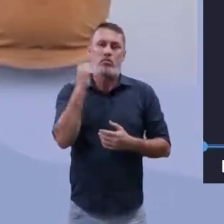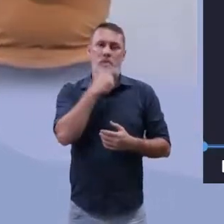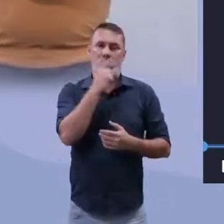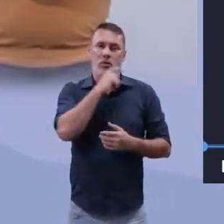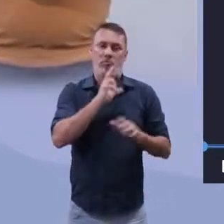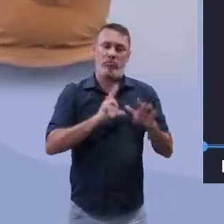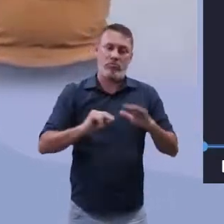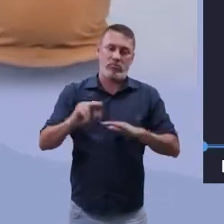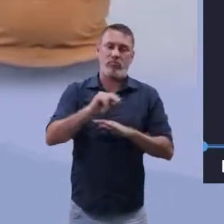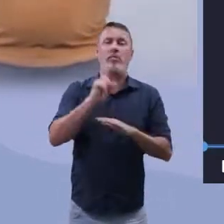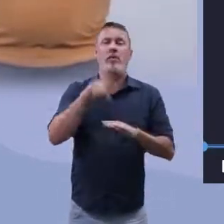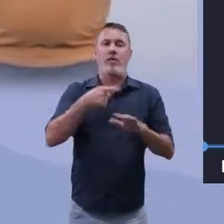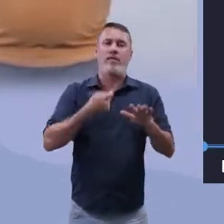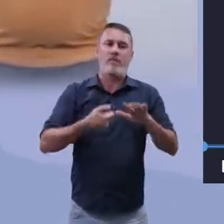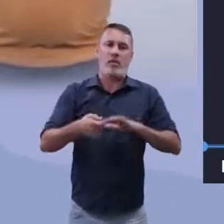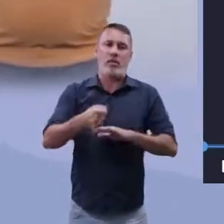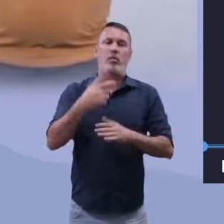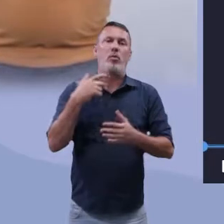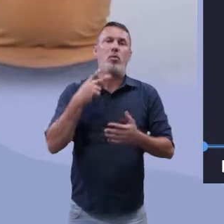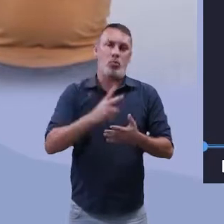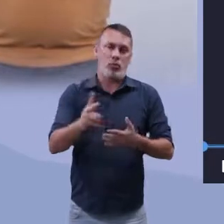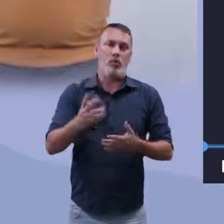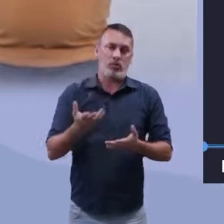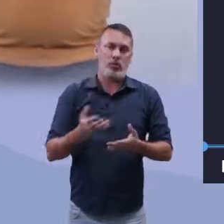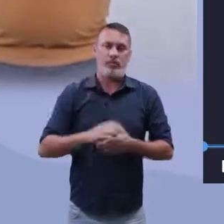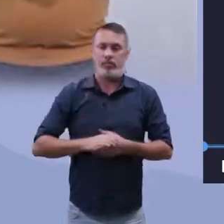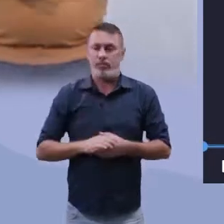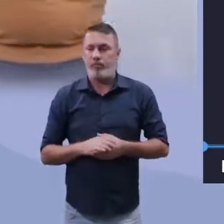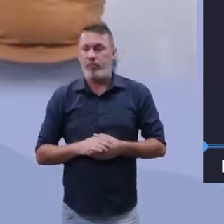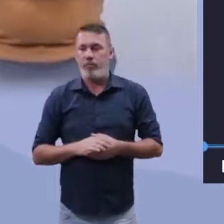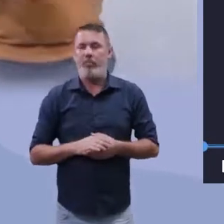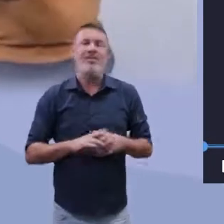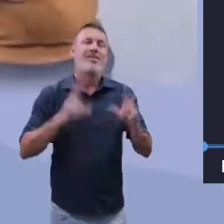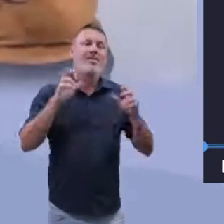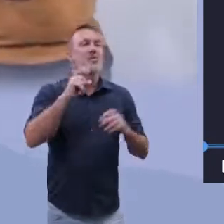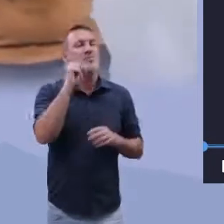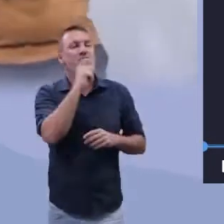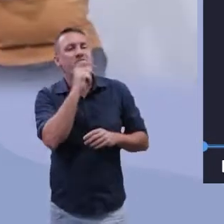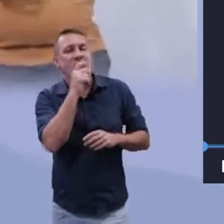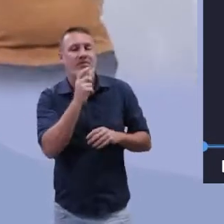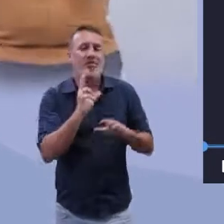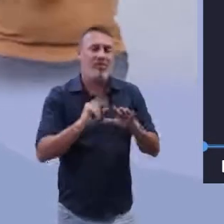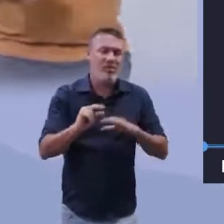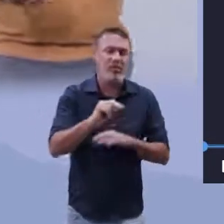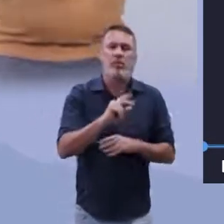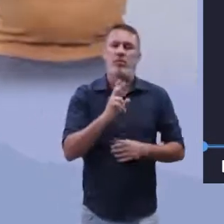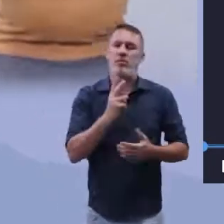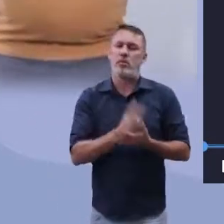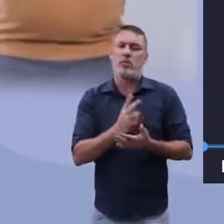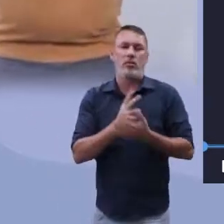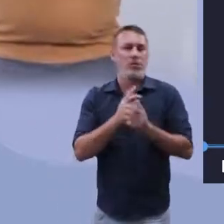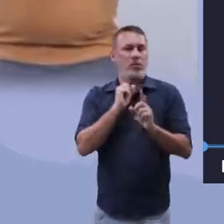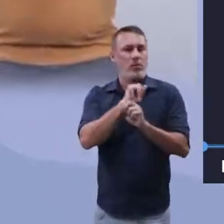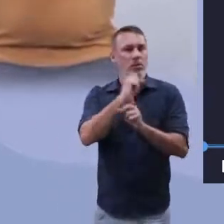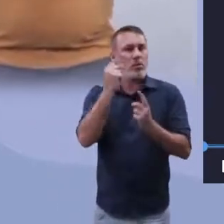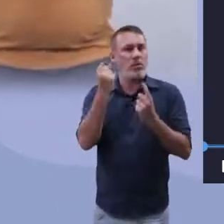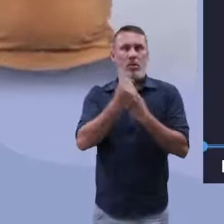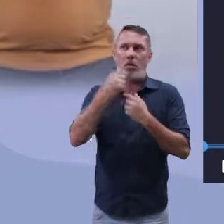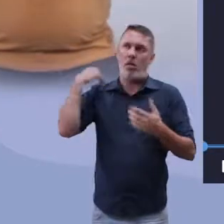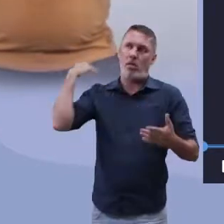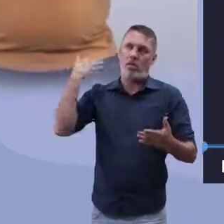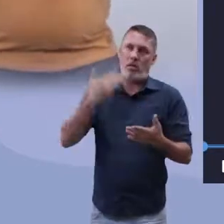uma mentira. Ainda se constitui uma fake news. Então essa ideia de mentirinha, essas coisas, ela sempre existiu na